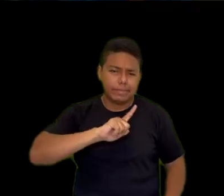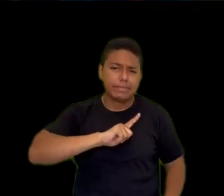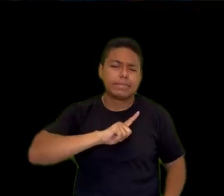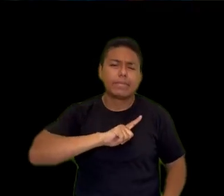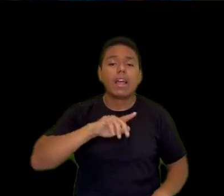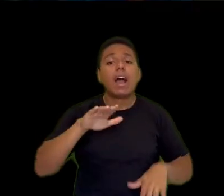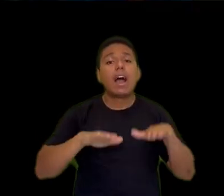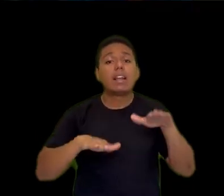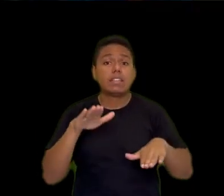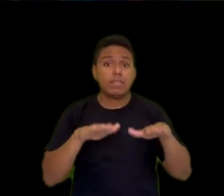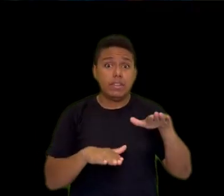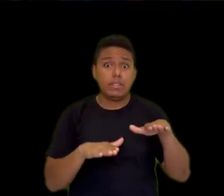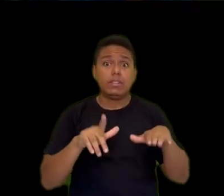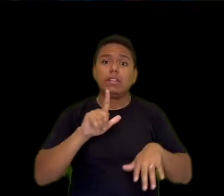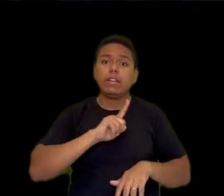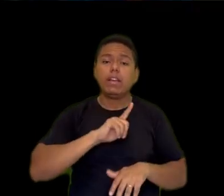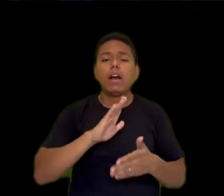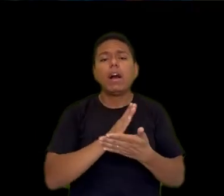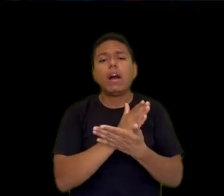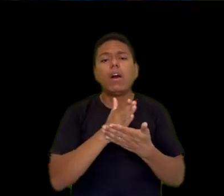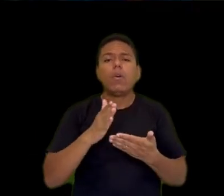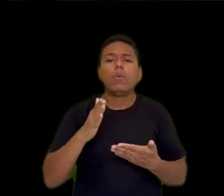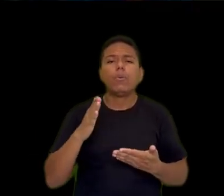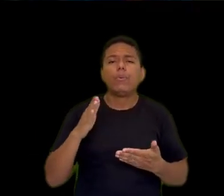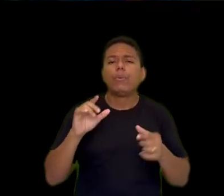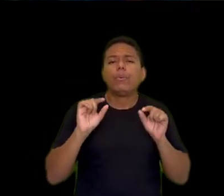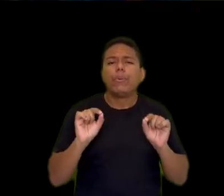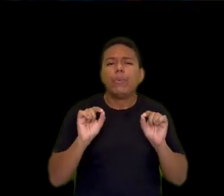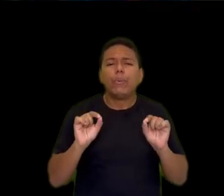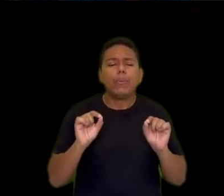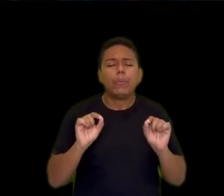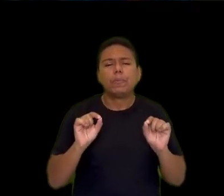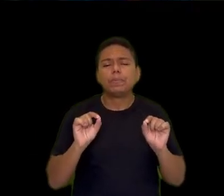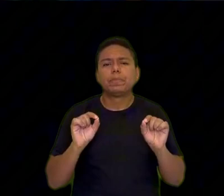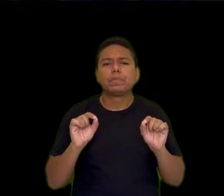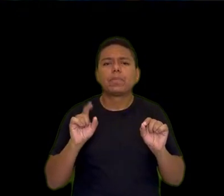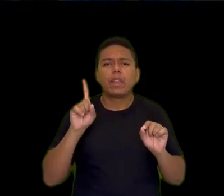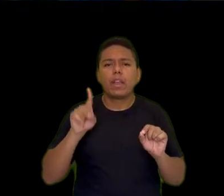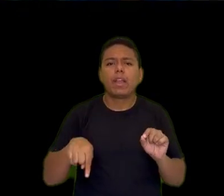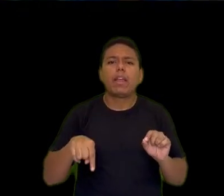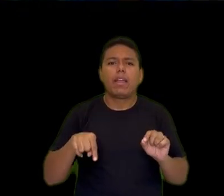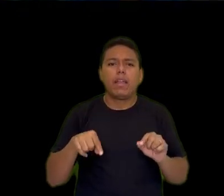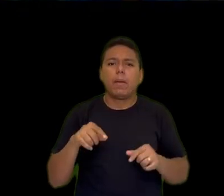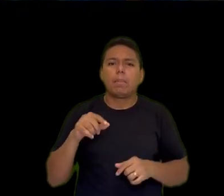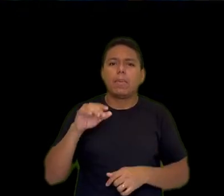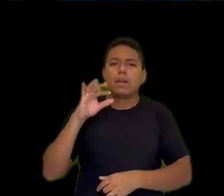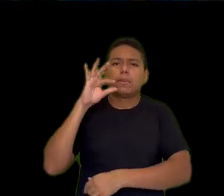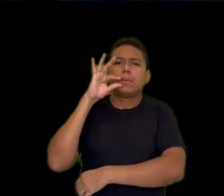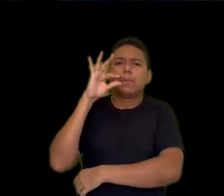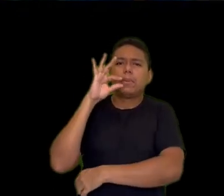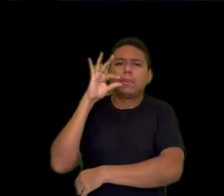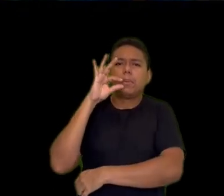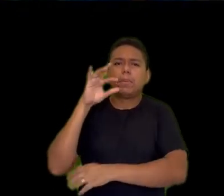famosos dispositivos eletrônicos de fumar, né? Muito usados, porém proibidos no